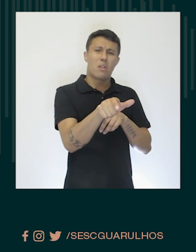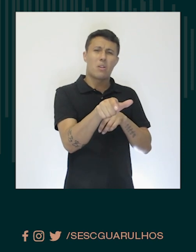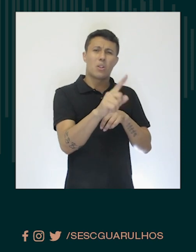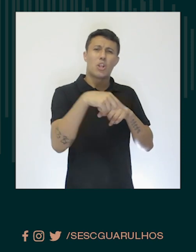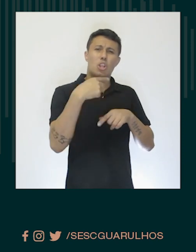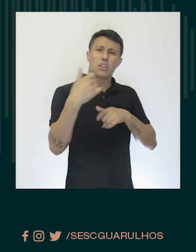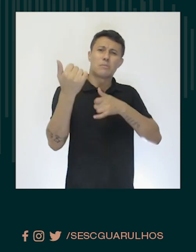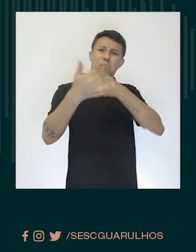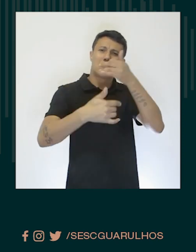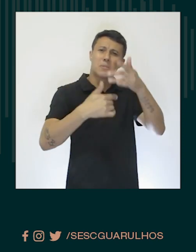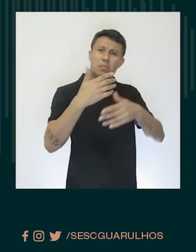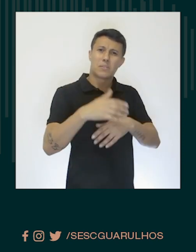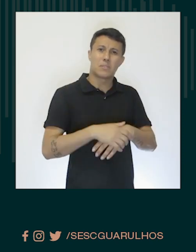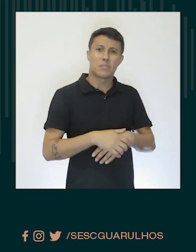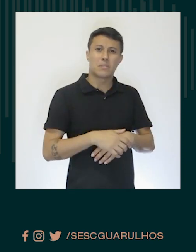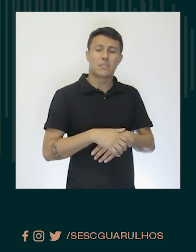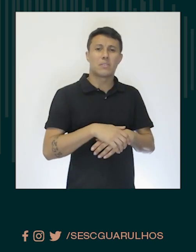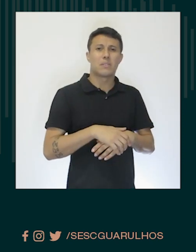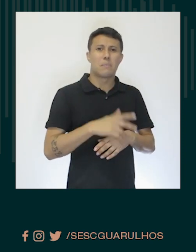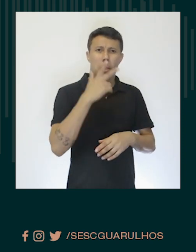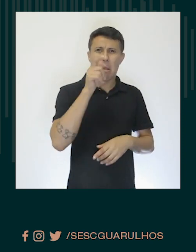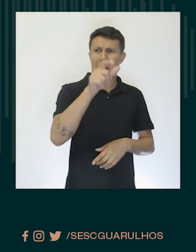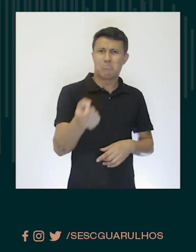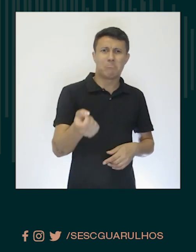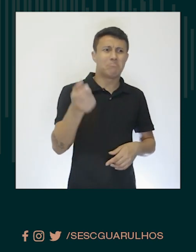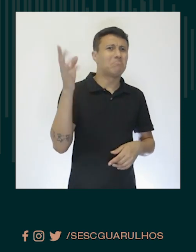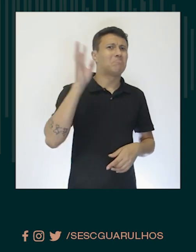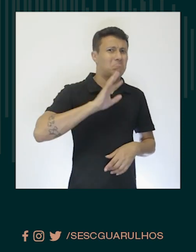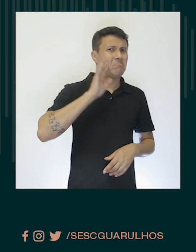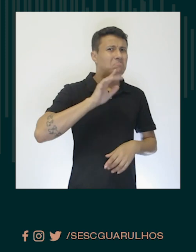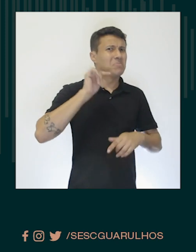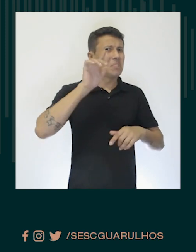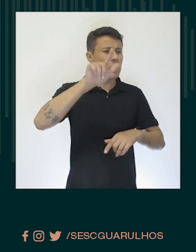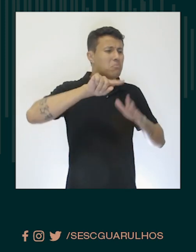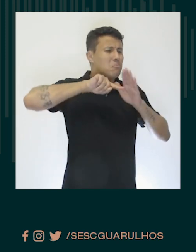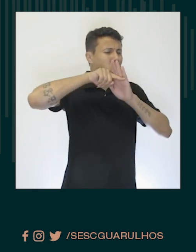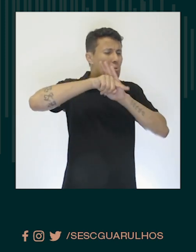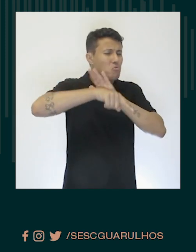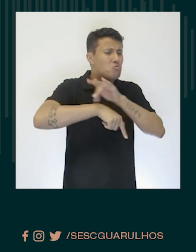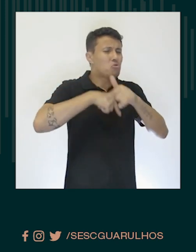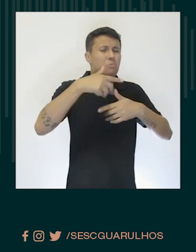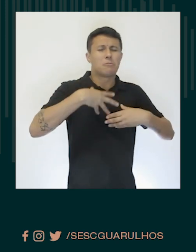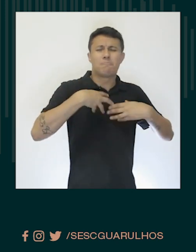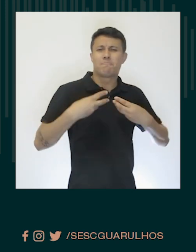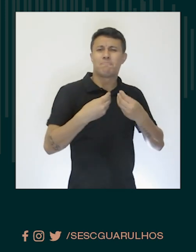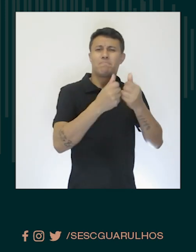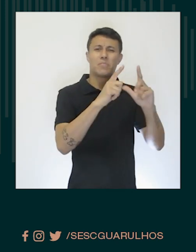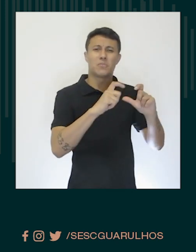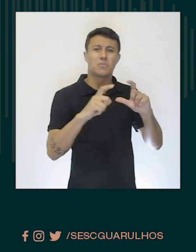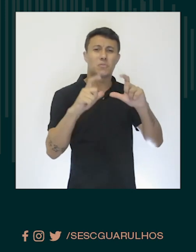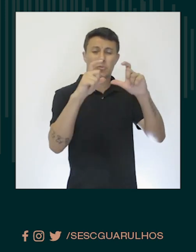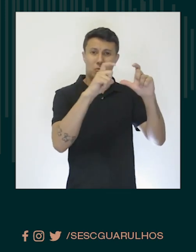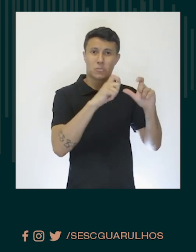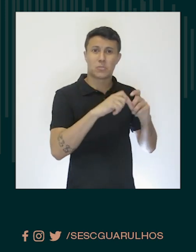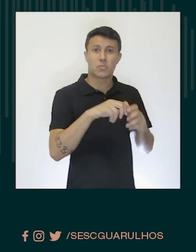aparece lá. O bicho é louco, mas ele tem uma profundidade, uma sensibilidade com a fotografia que é incrível. O nome